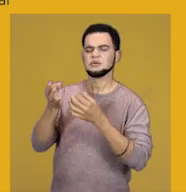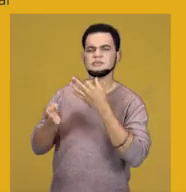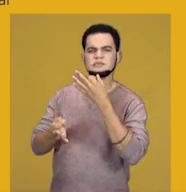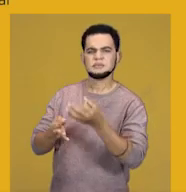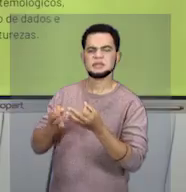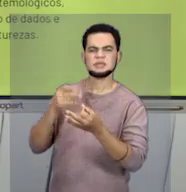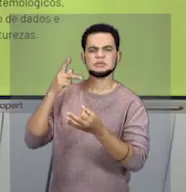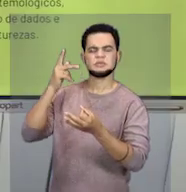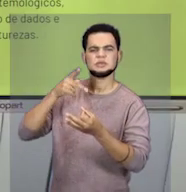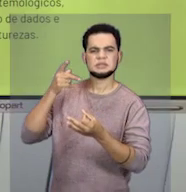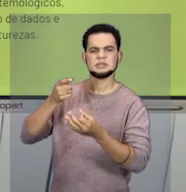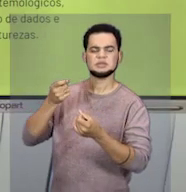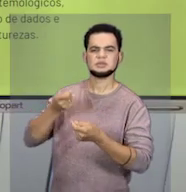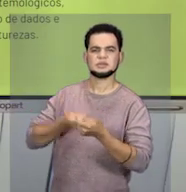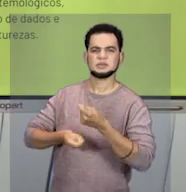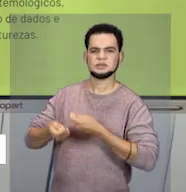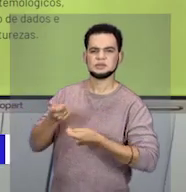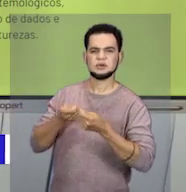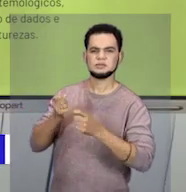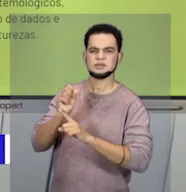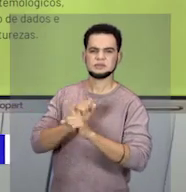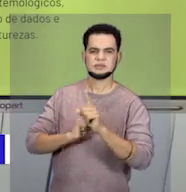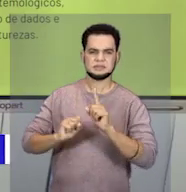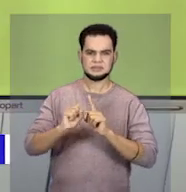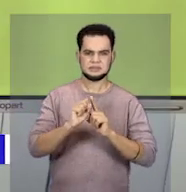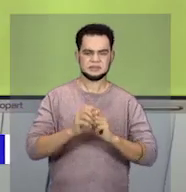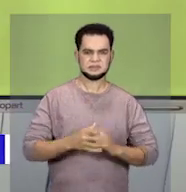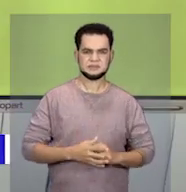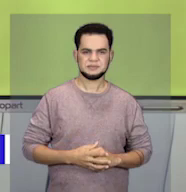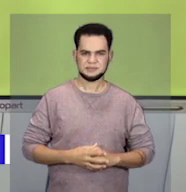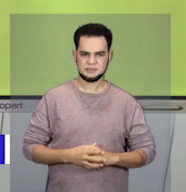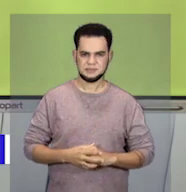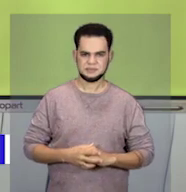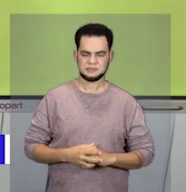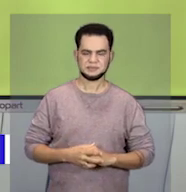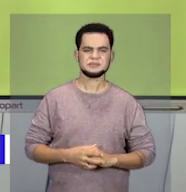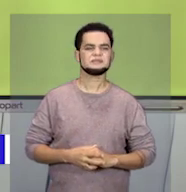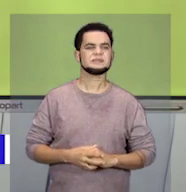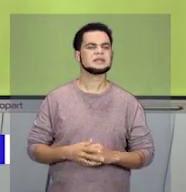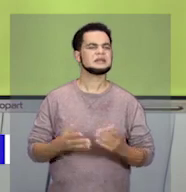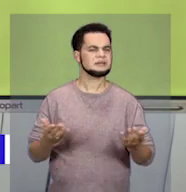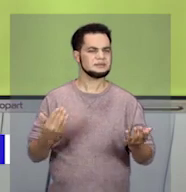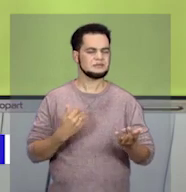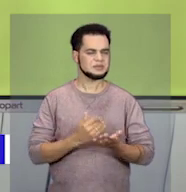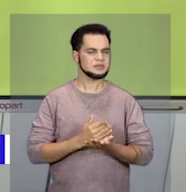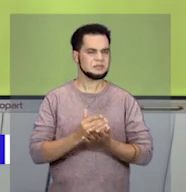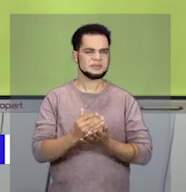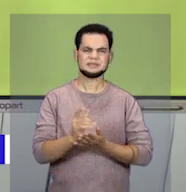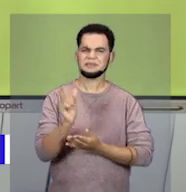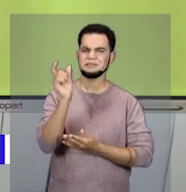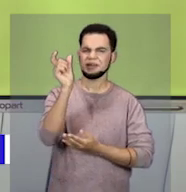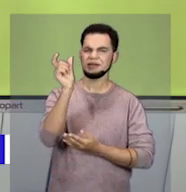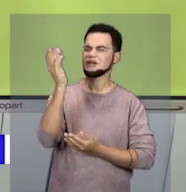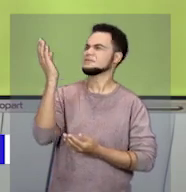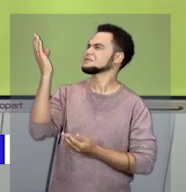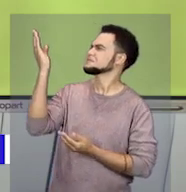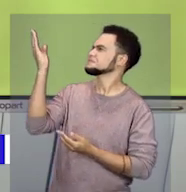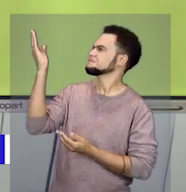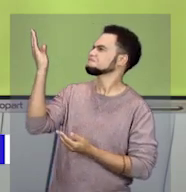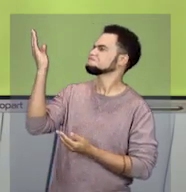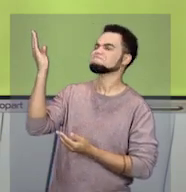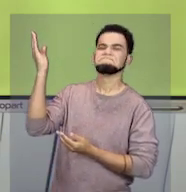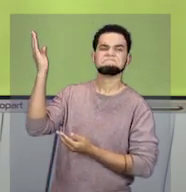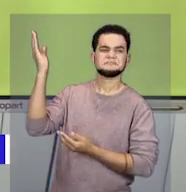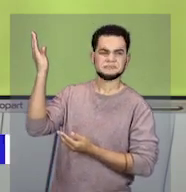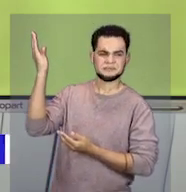políticos, econômicos e sociais. Tá ok? Então vamos lá, vamos começar então com essa palavrinha, né? Cidadania. Eu